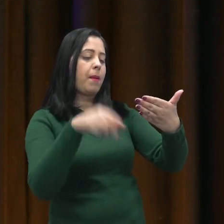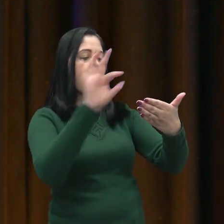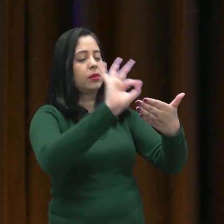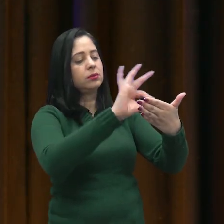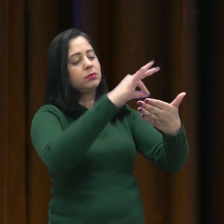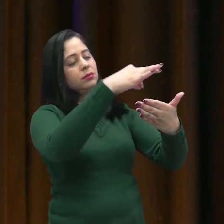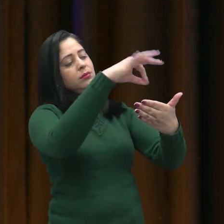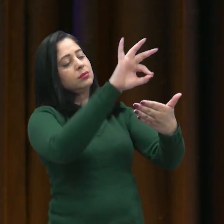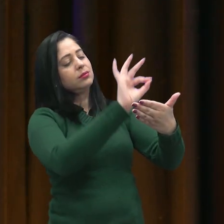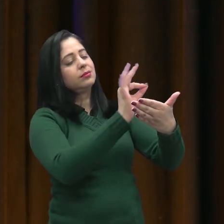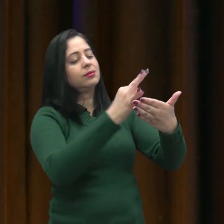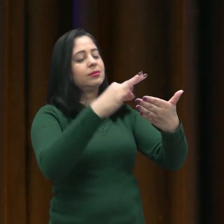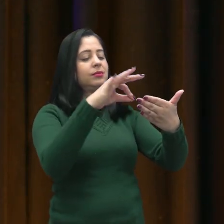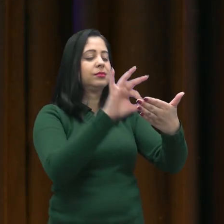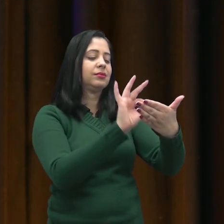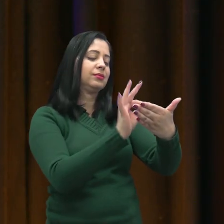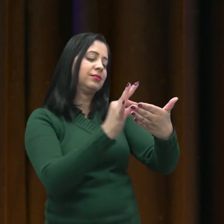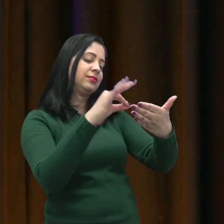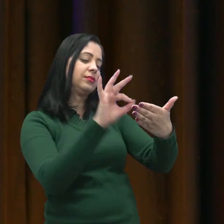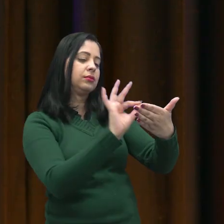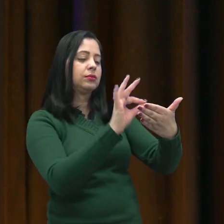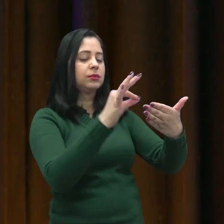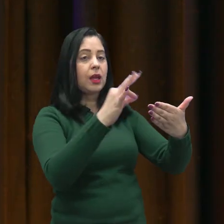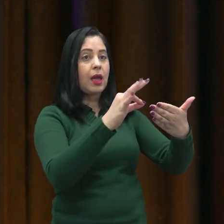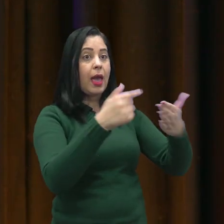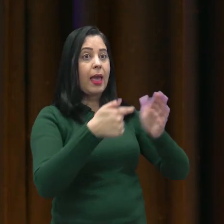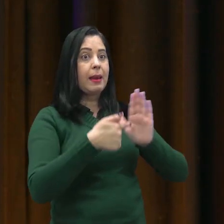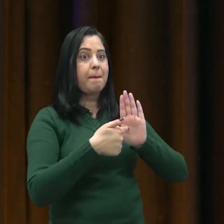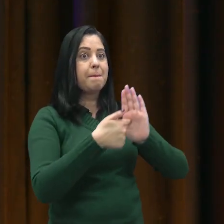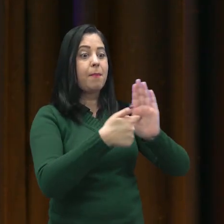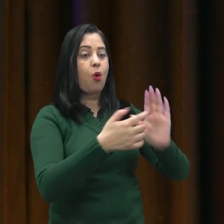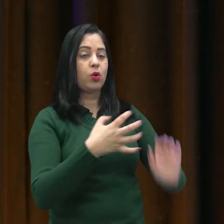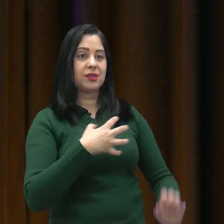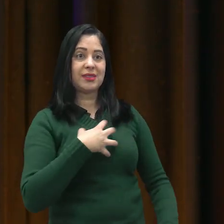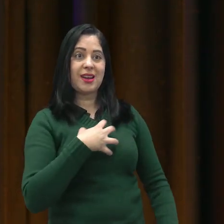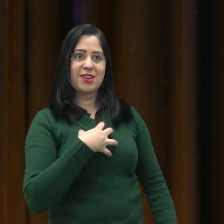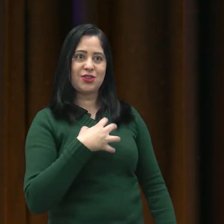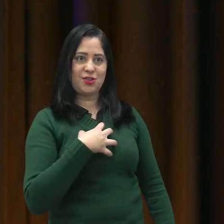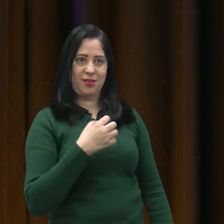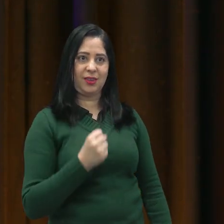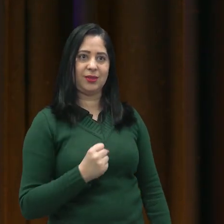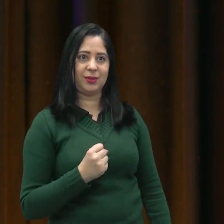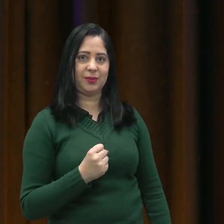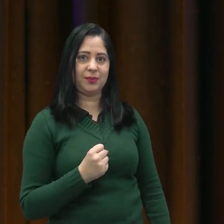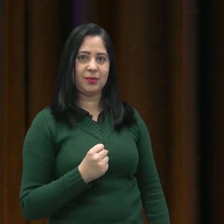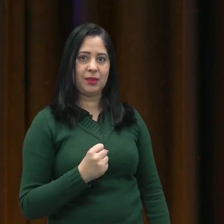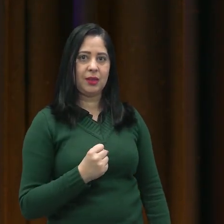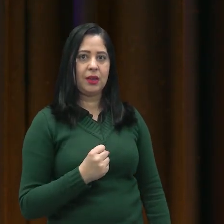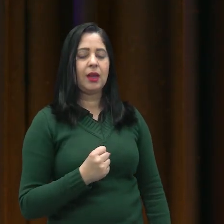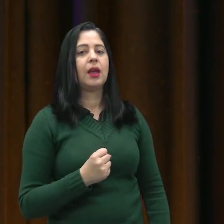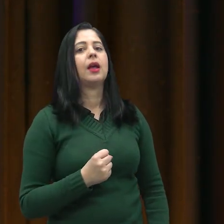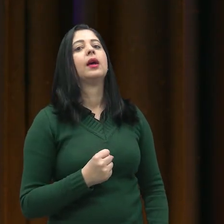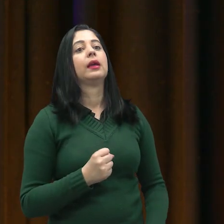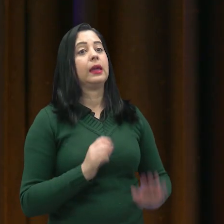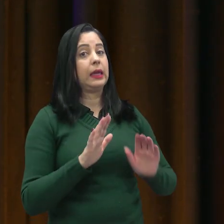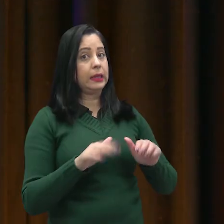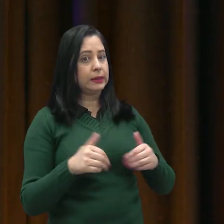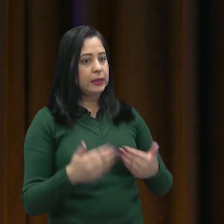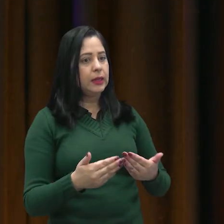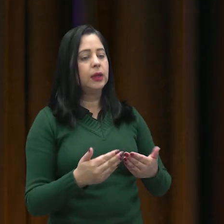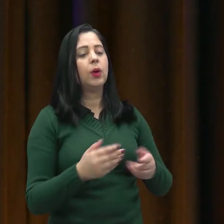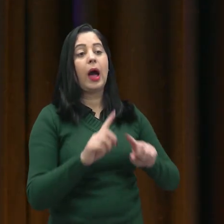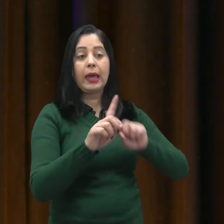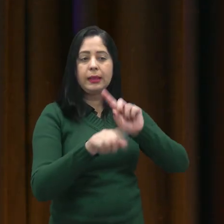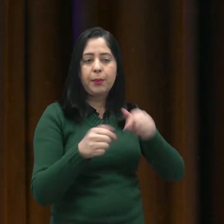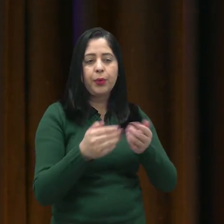já busca, né, esse caminho de autoconhecimento, onde a gente vai iniciar uma conversa,